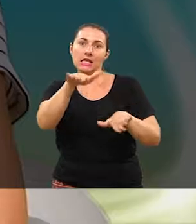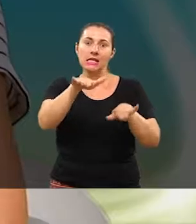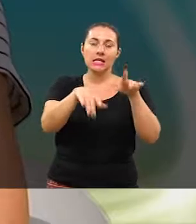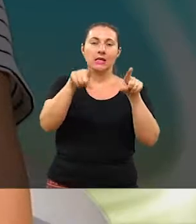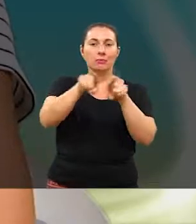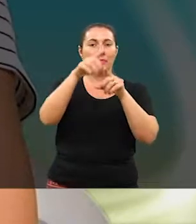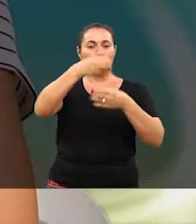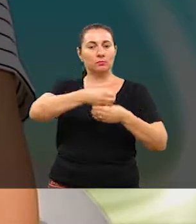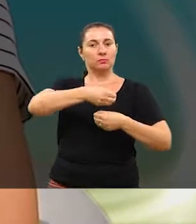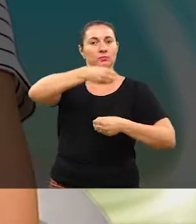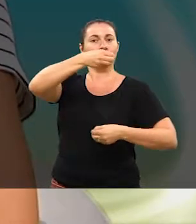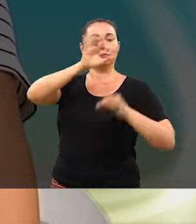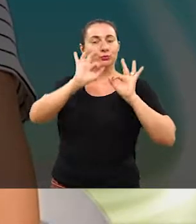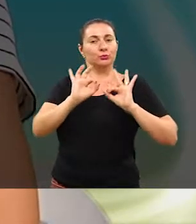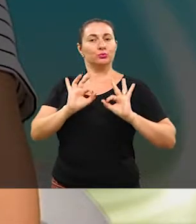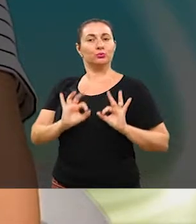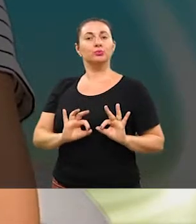postura